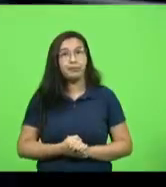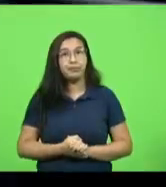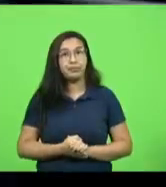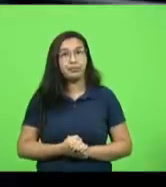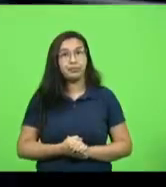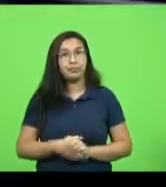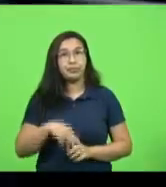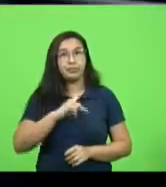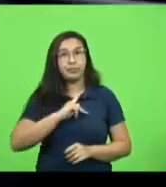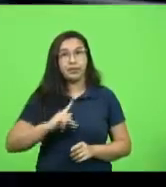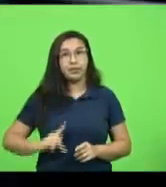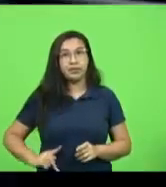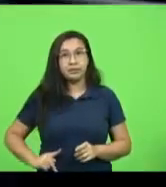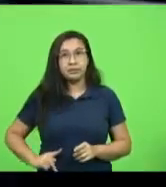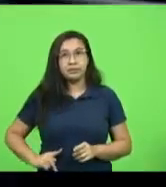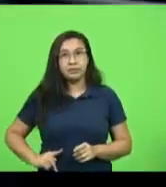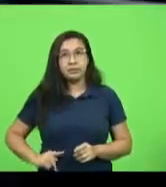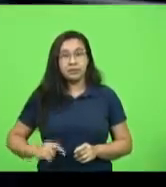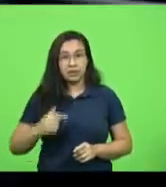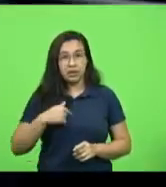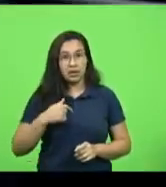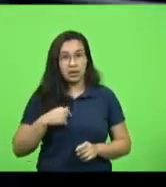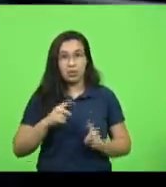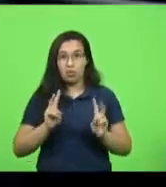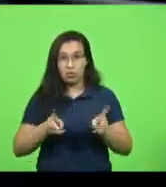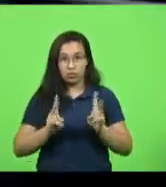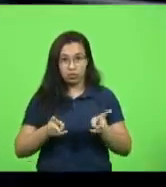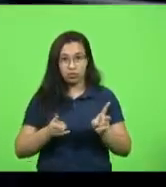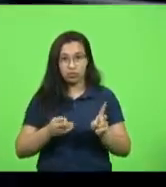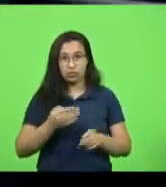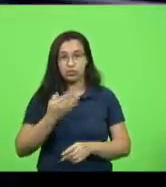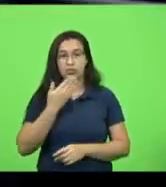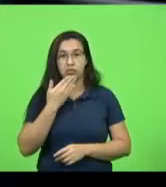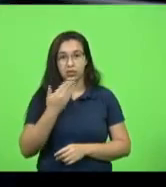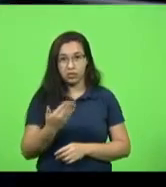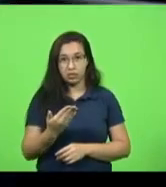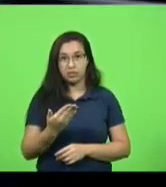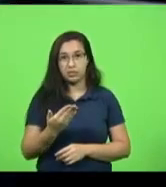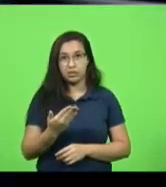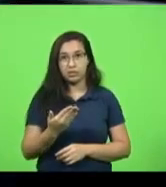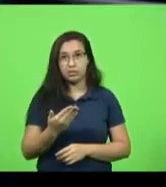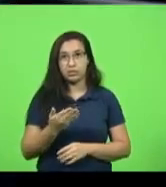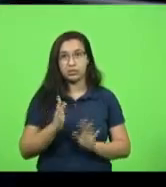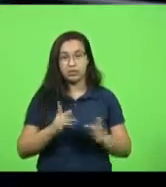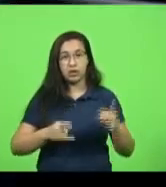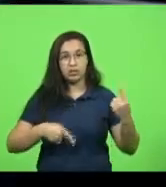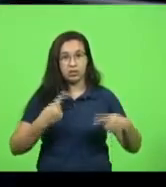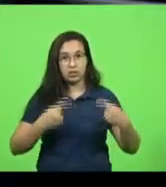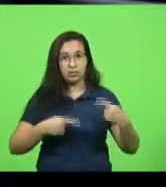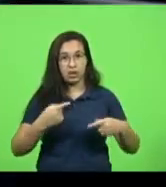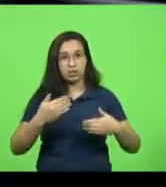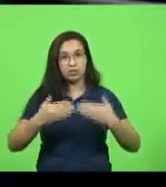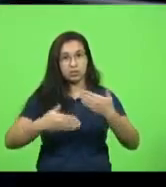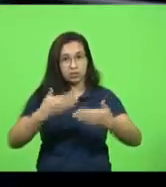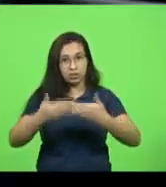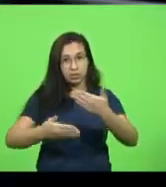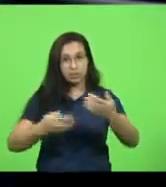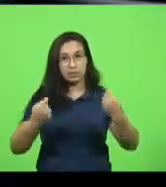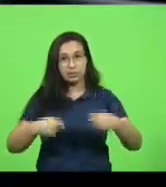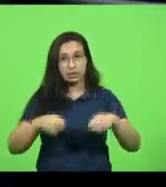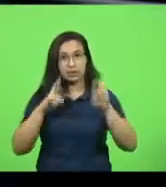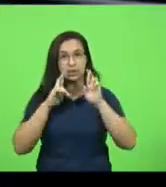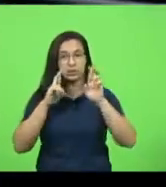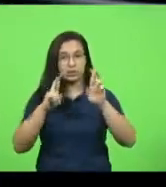Presidente. Presidente, por favor. Eu mantenho o requerimento, nós fizemos um bom debate sobre tramitação, nós temos que respeitar